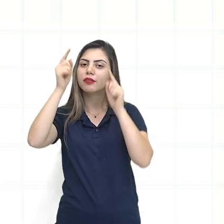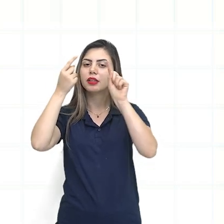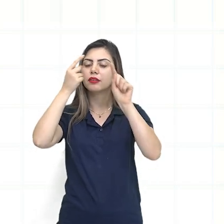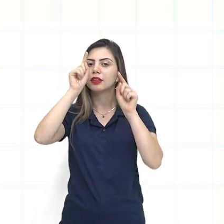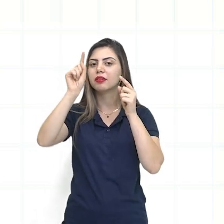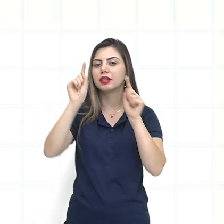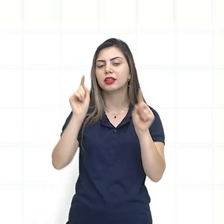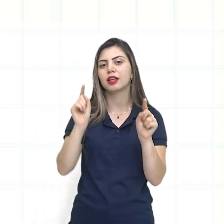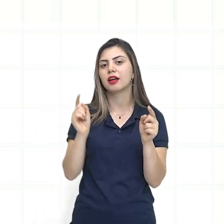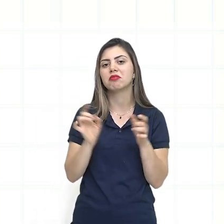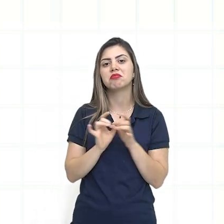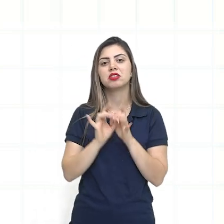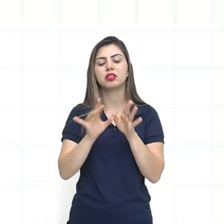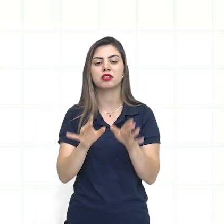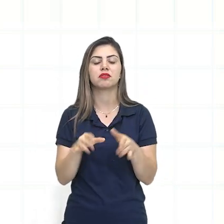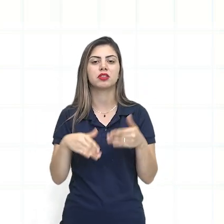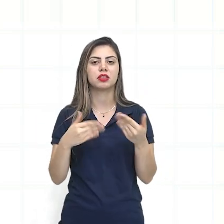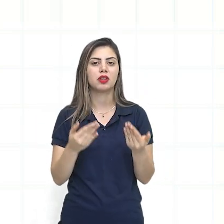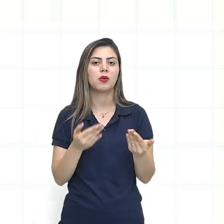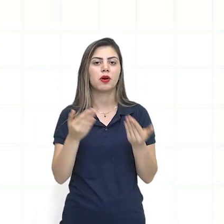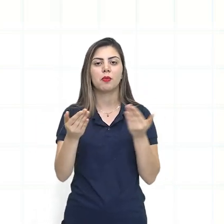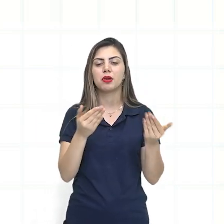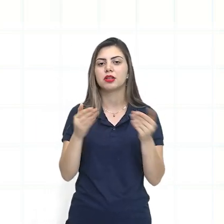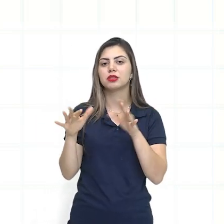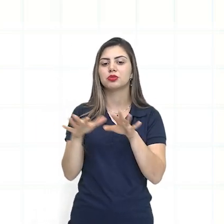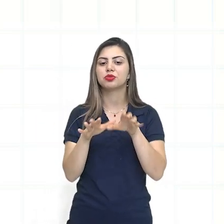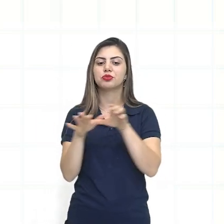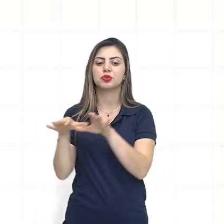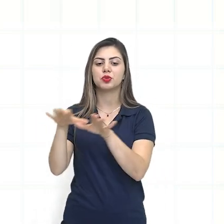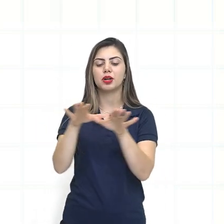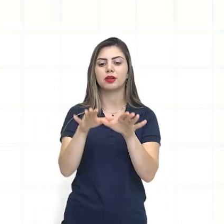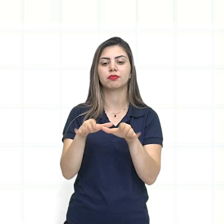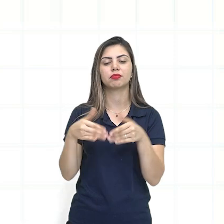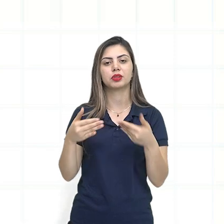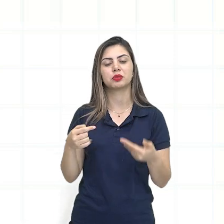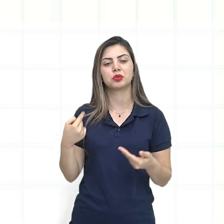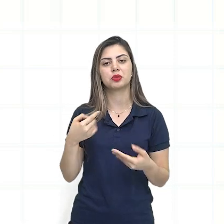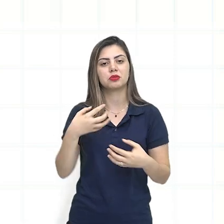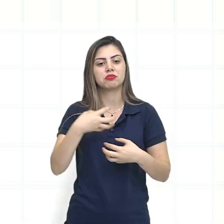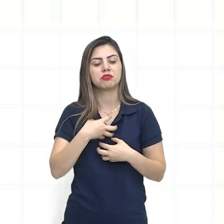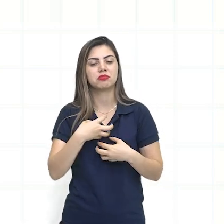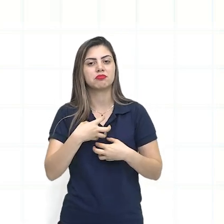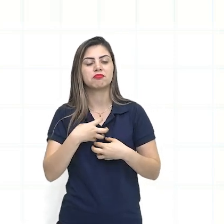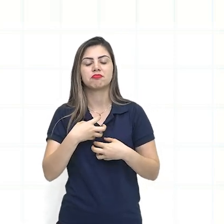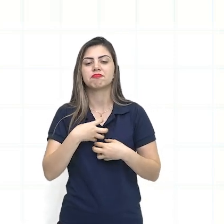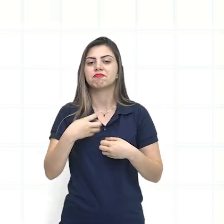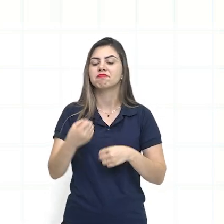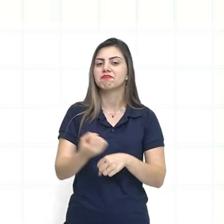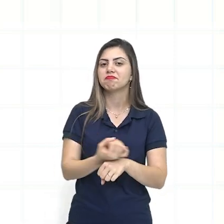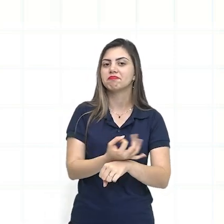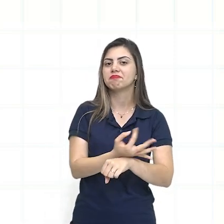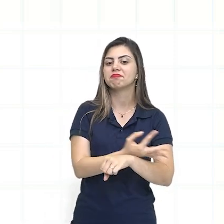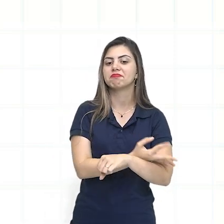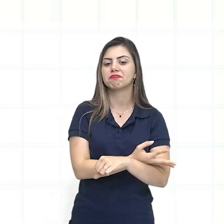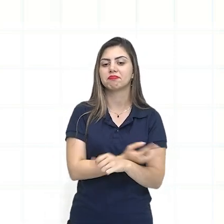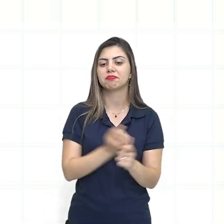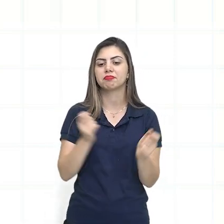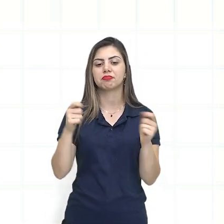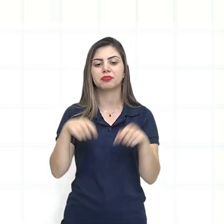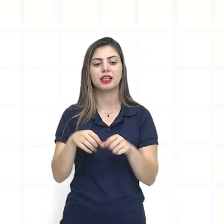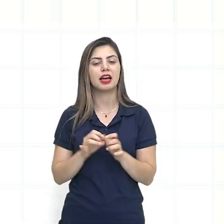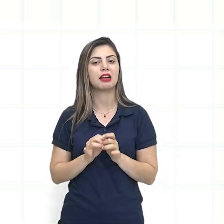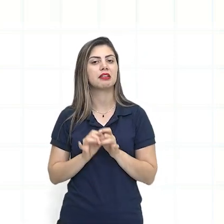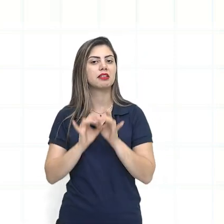nosso espírito, olha aí, a nossa emoção, o nosso lado espiritual,